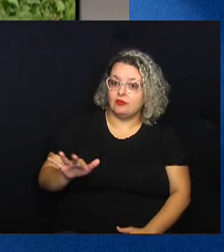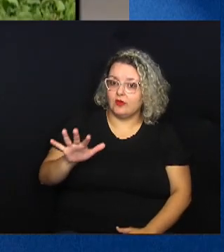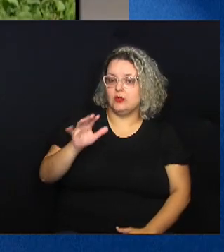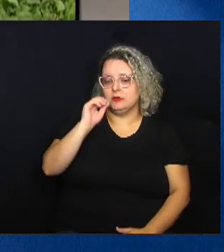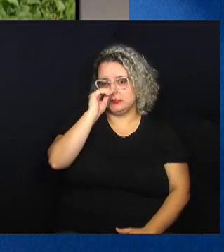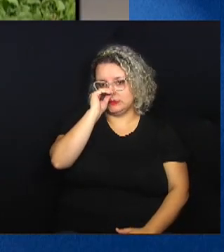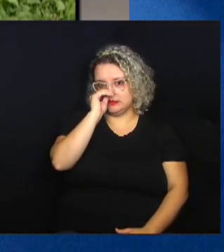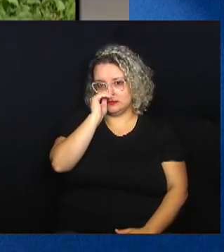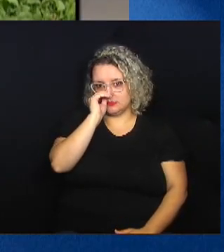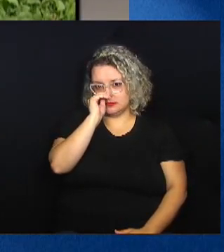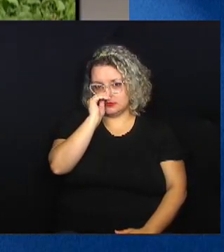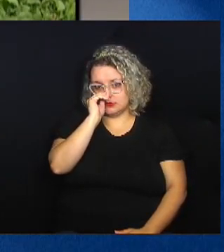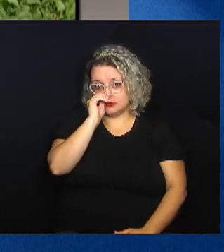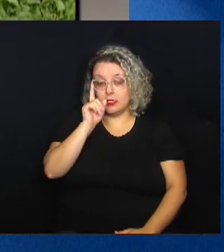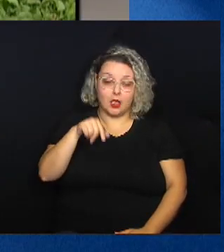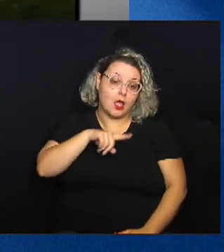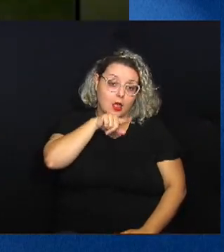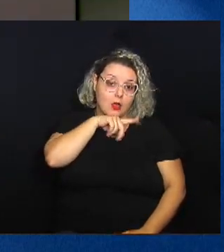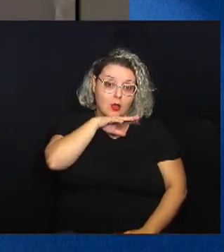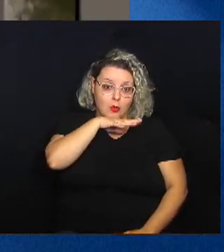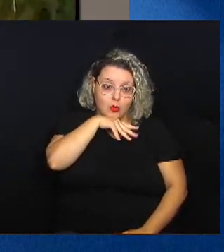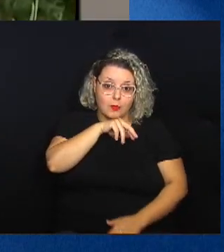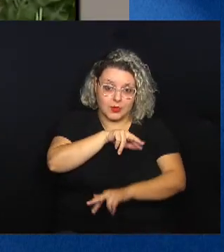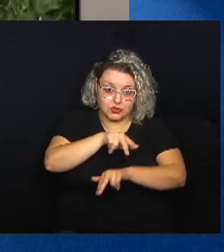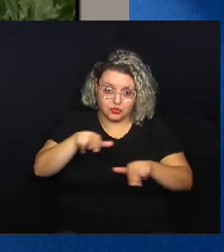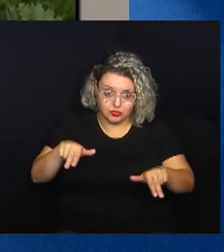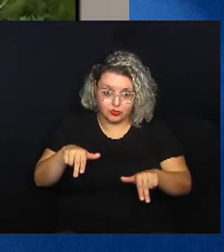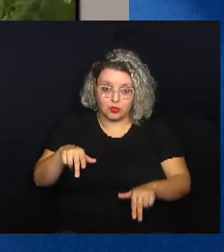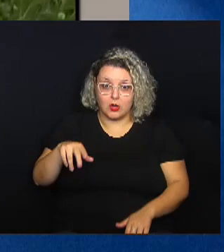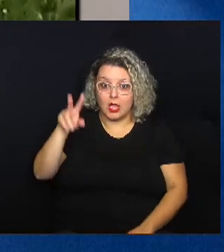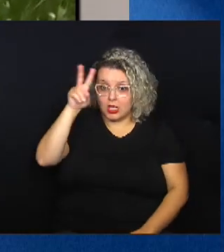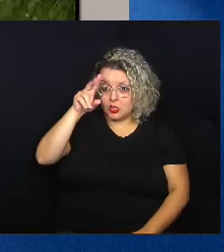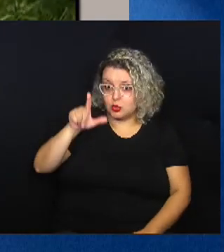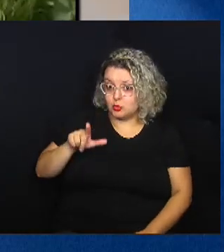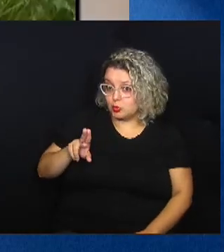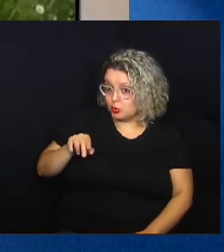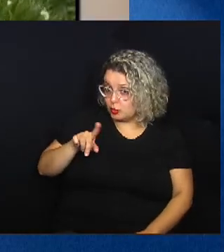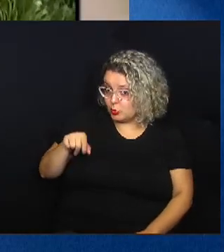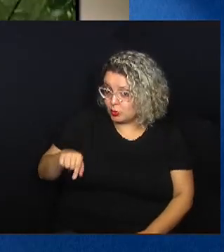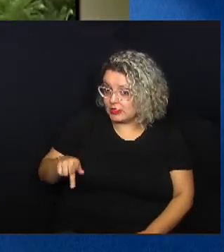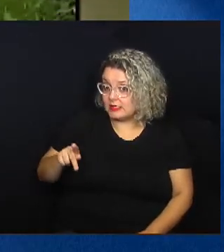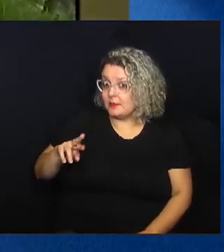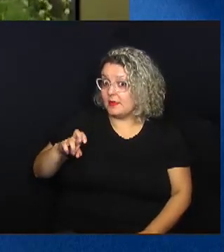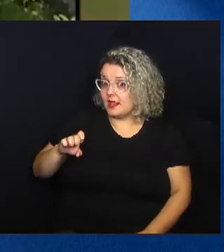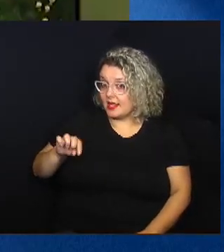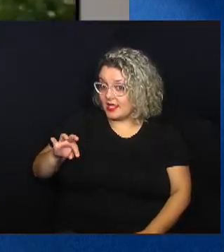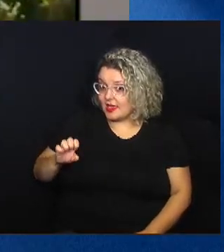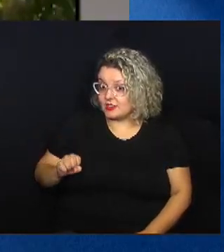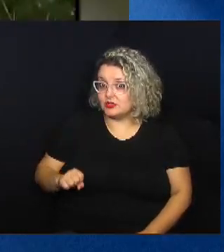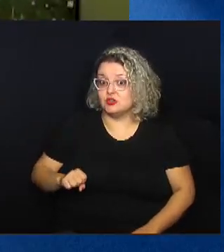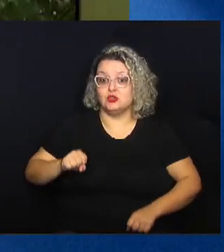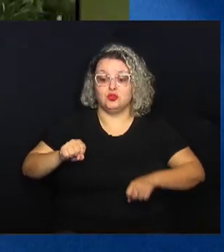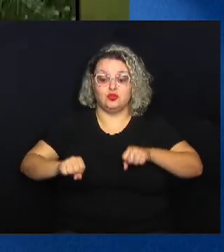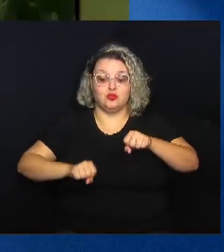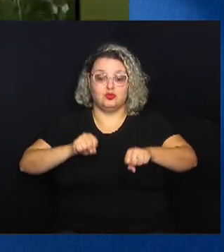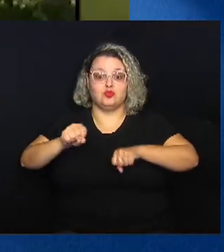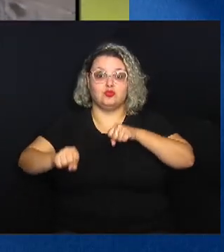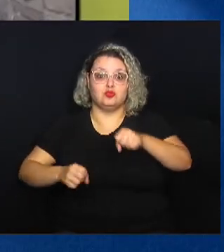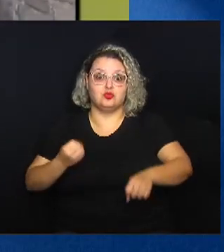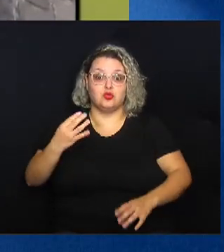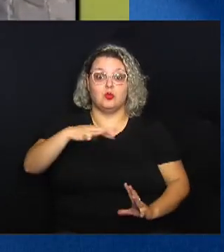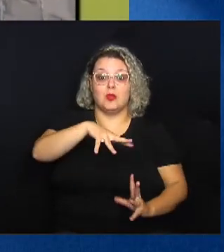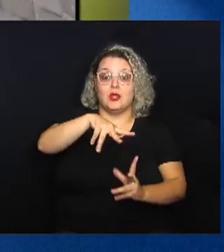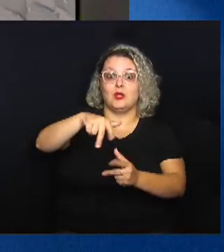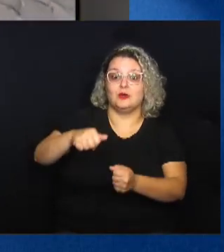e o quadro é o bicho mostra a história do Luiz Fernando Prestes que viaja de bicicleta pelo mundo